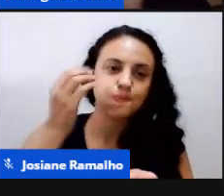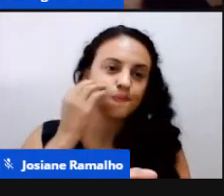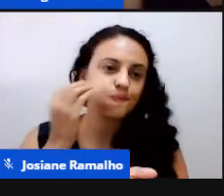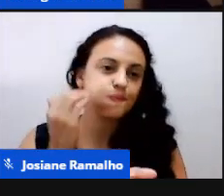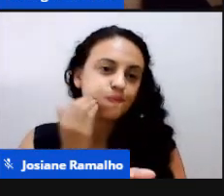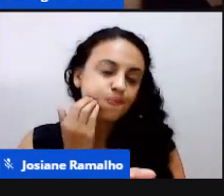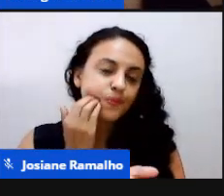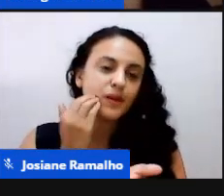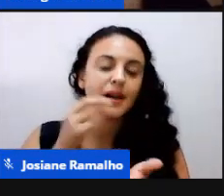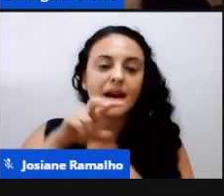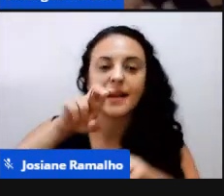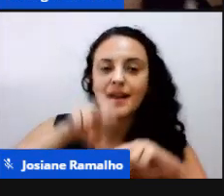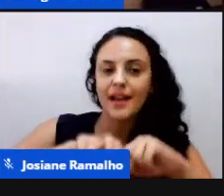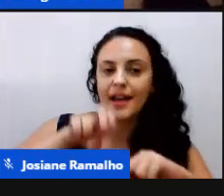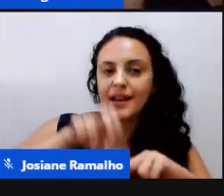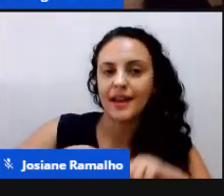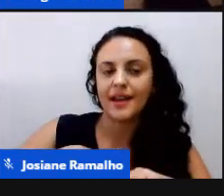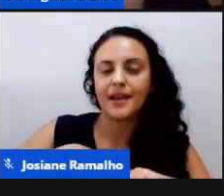barbante,